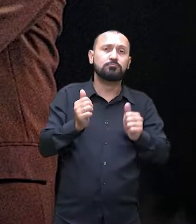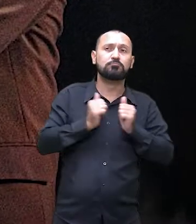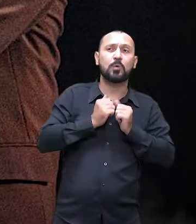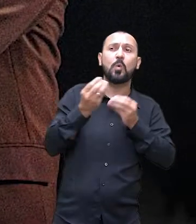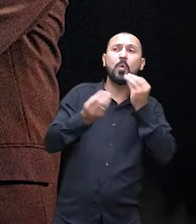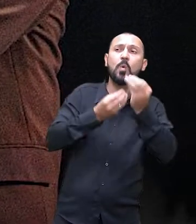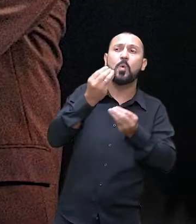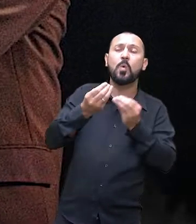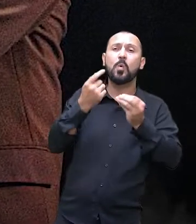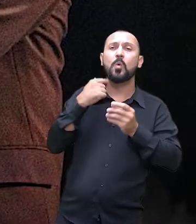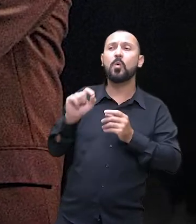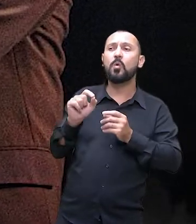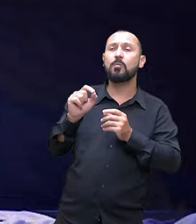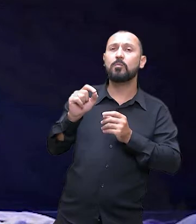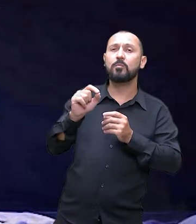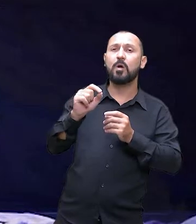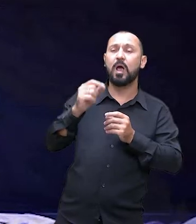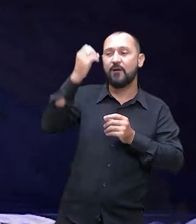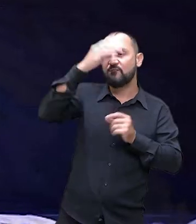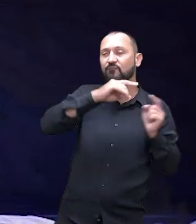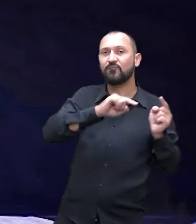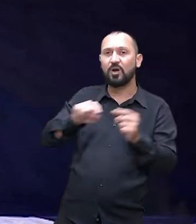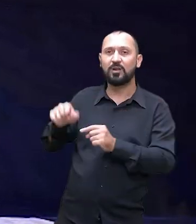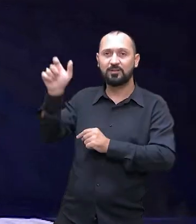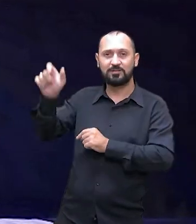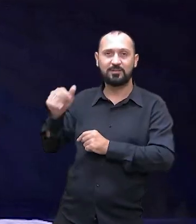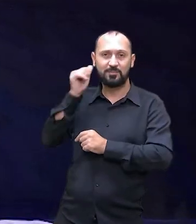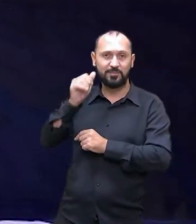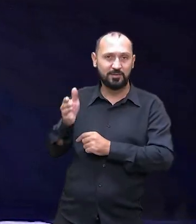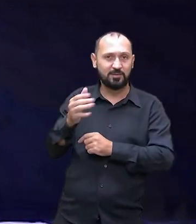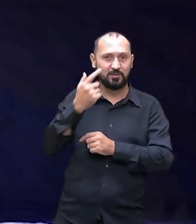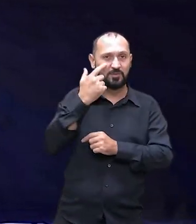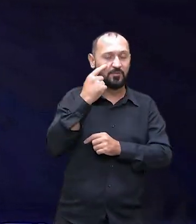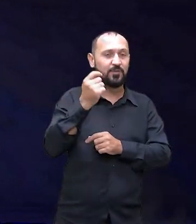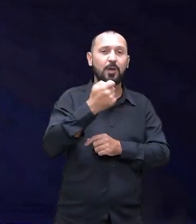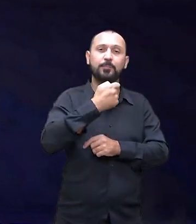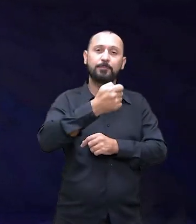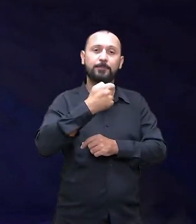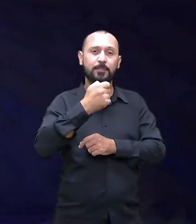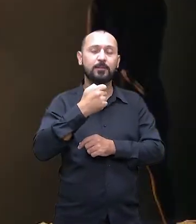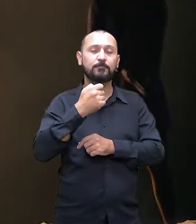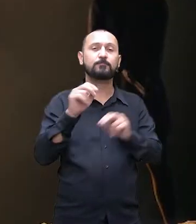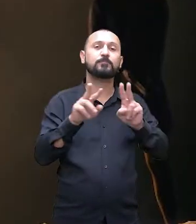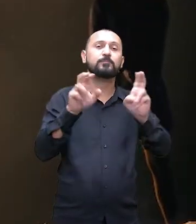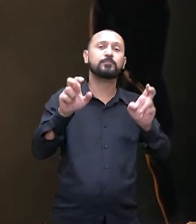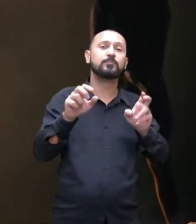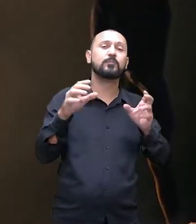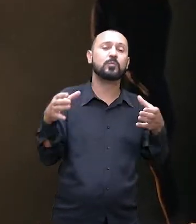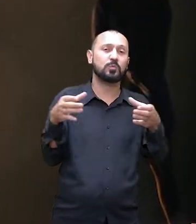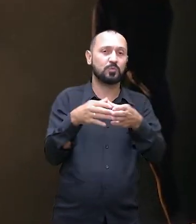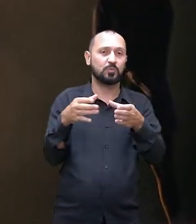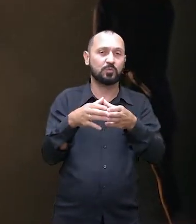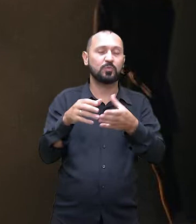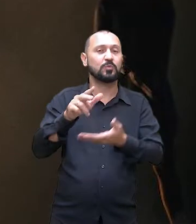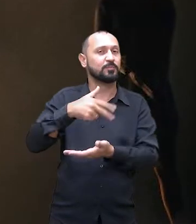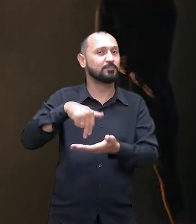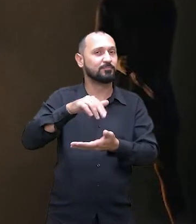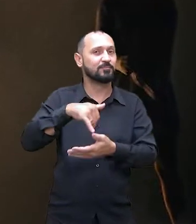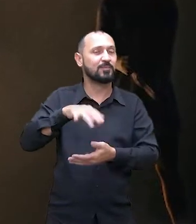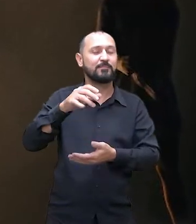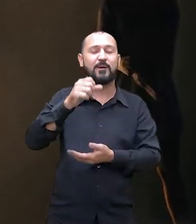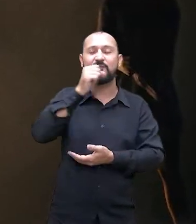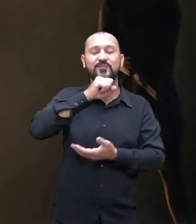sobre a violência contra a mulher. Agora você confere documentário a respeito da companhia de dança